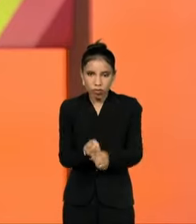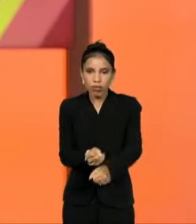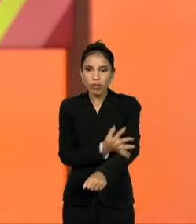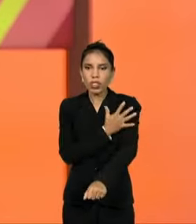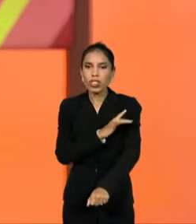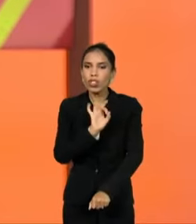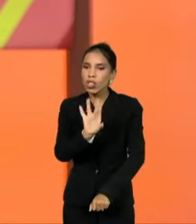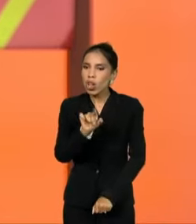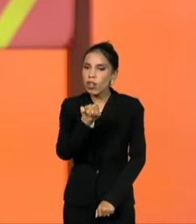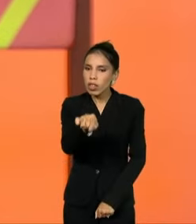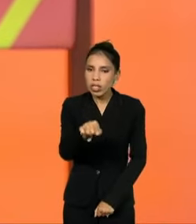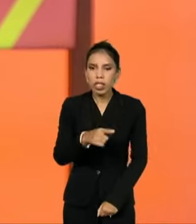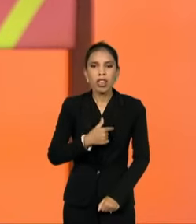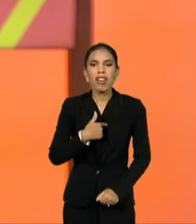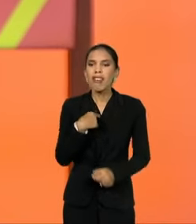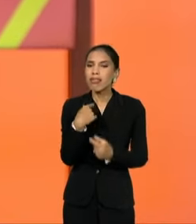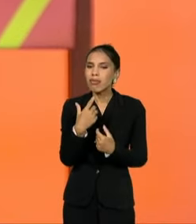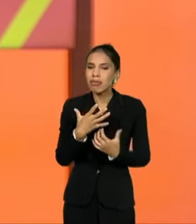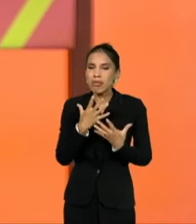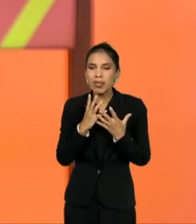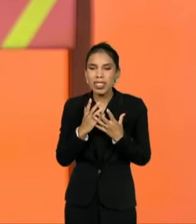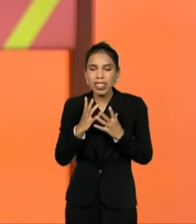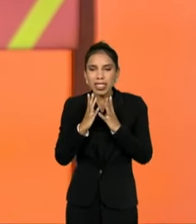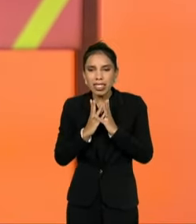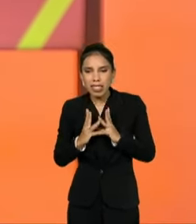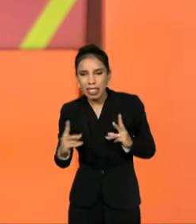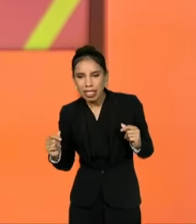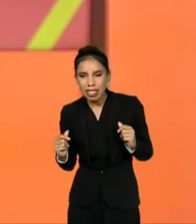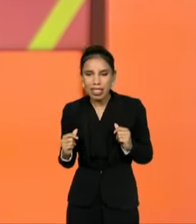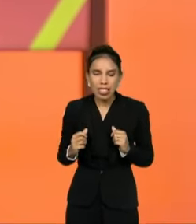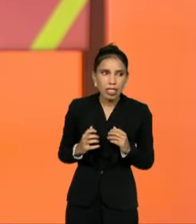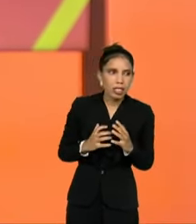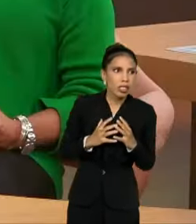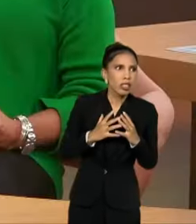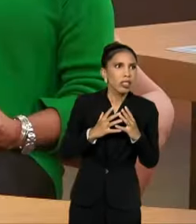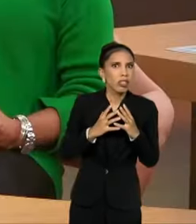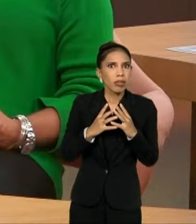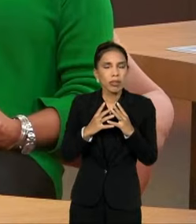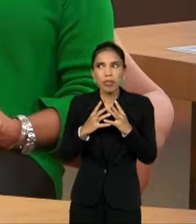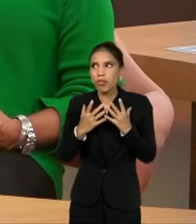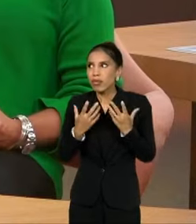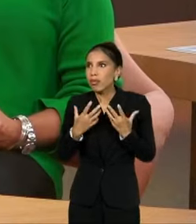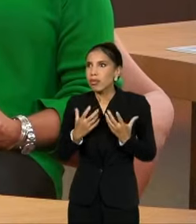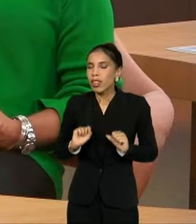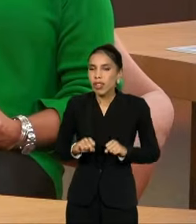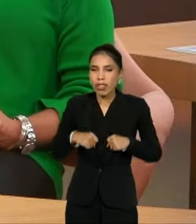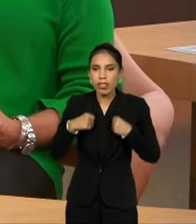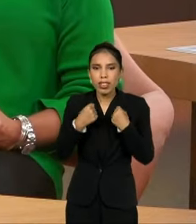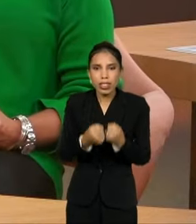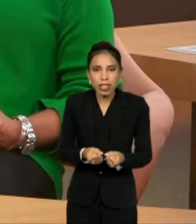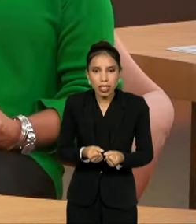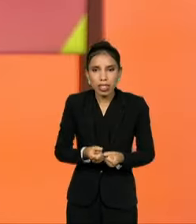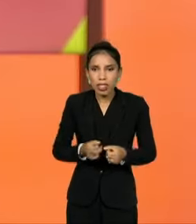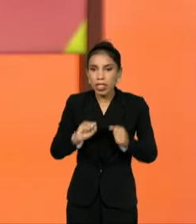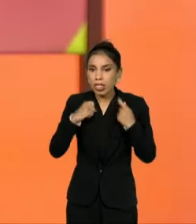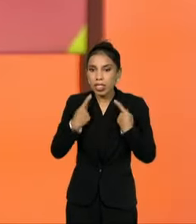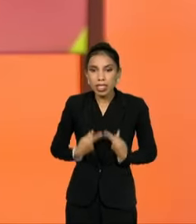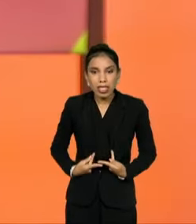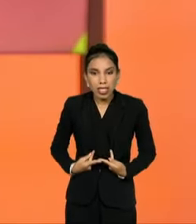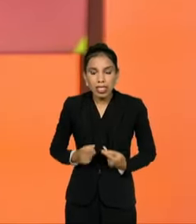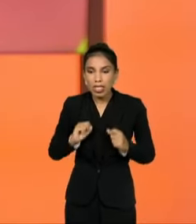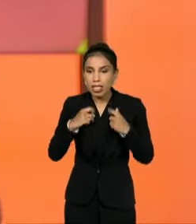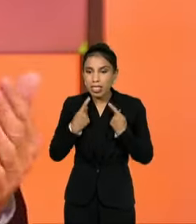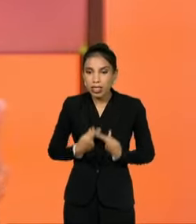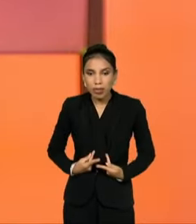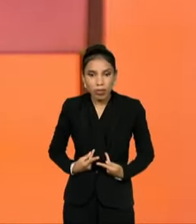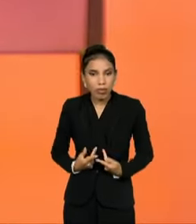é. Né? Então, isso vai, isso volta. Tem ano que você está mais forte, tem ano que você está mais ou menos... Tem dias, tem... Ser humano, né? Então,